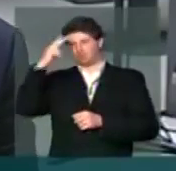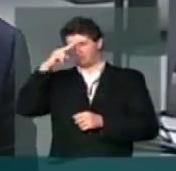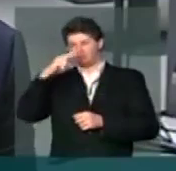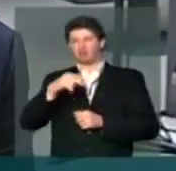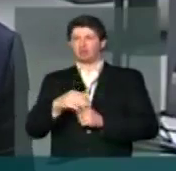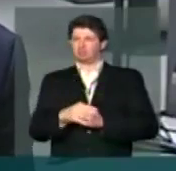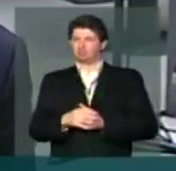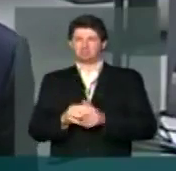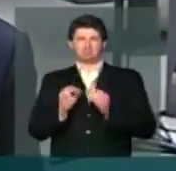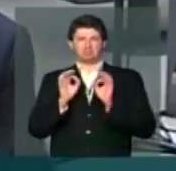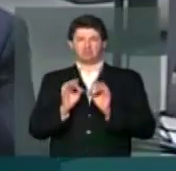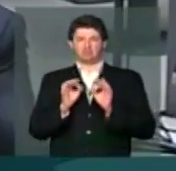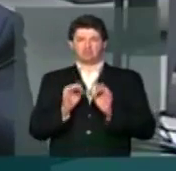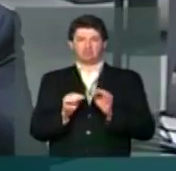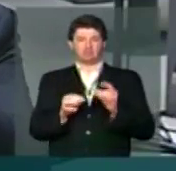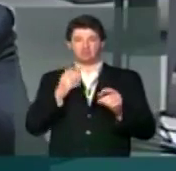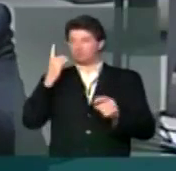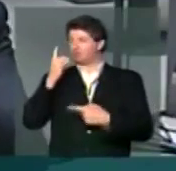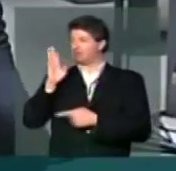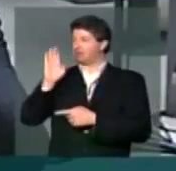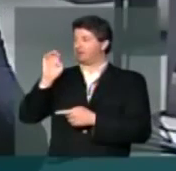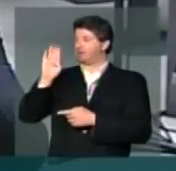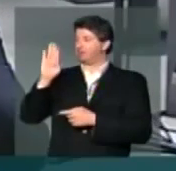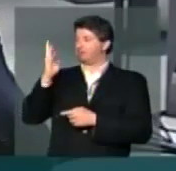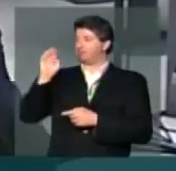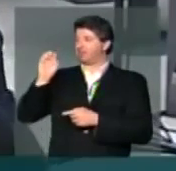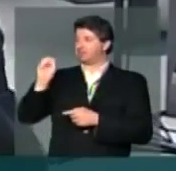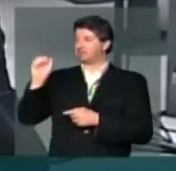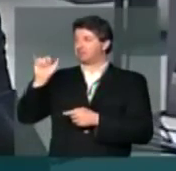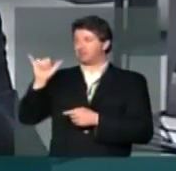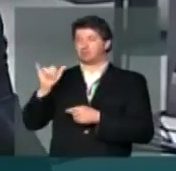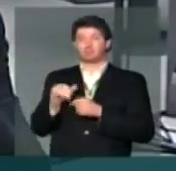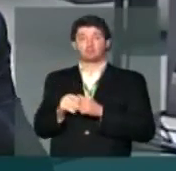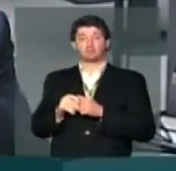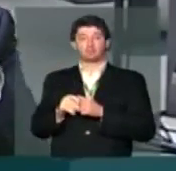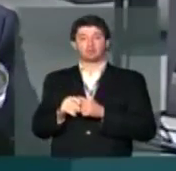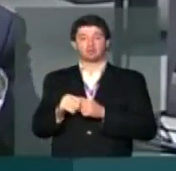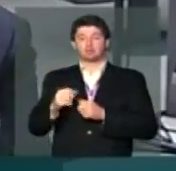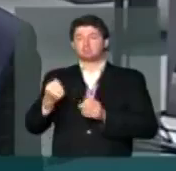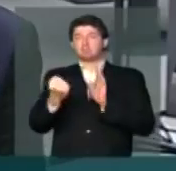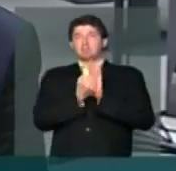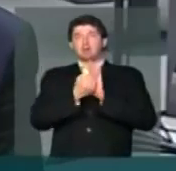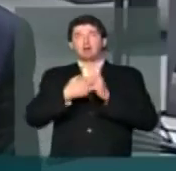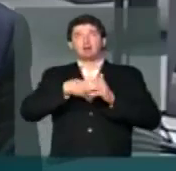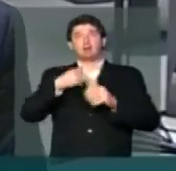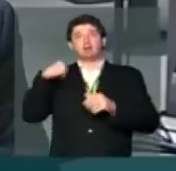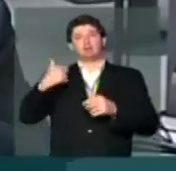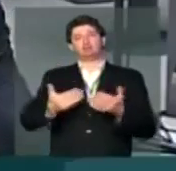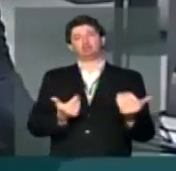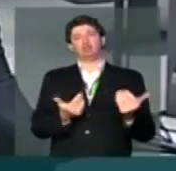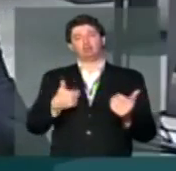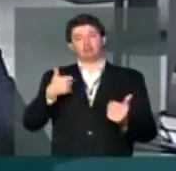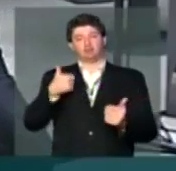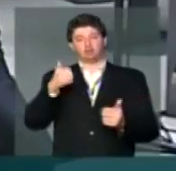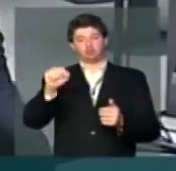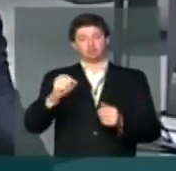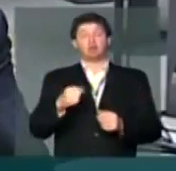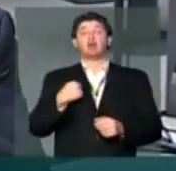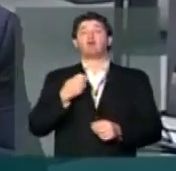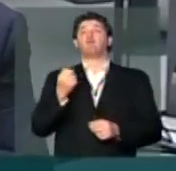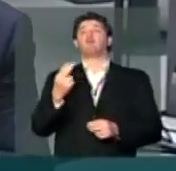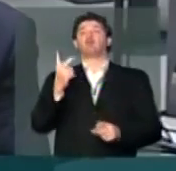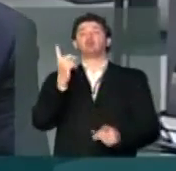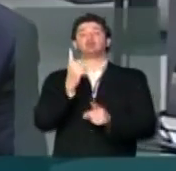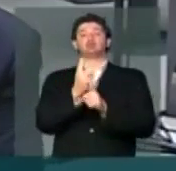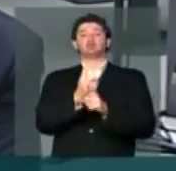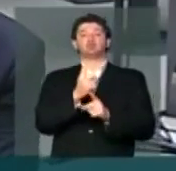direitinho, deputado Embaçaí, quando ele disse, e naquela época isso era muito marcante ainda para nós, com 18 anos de idade, hei de descobrir